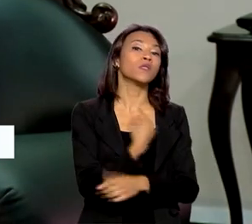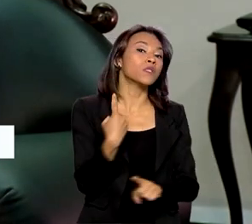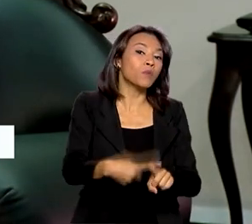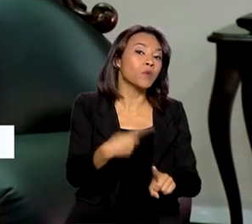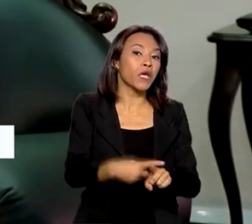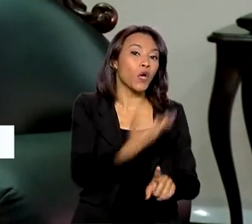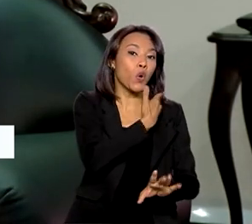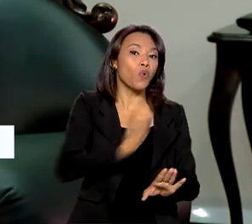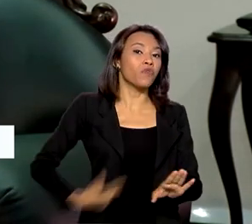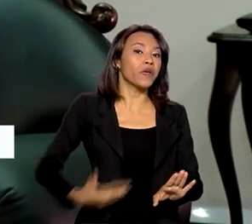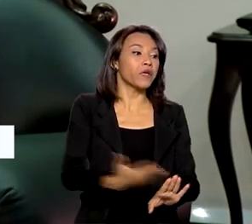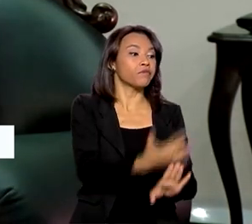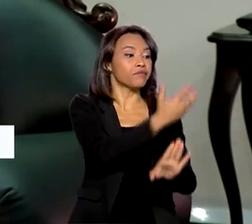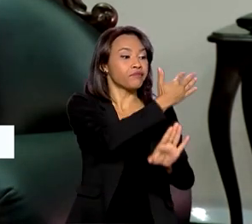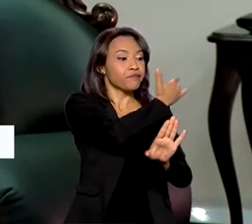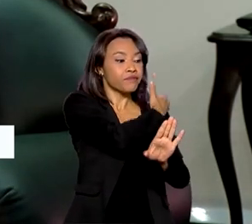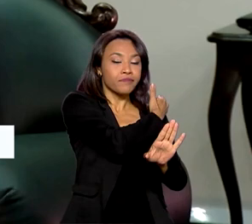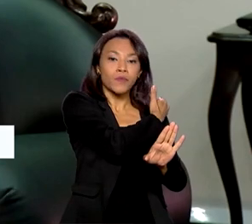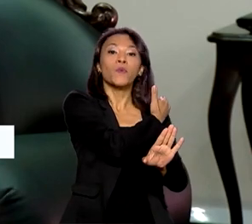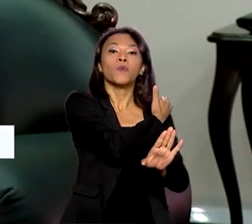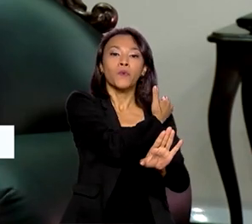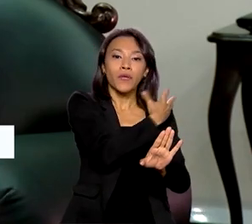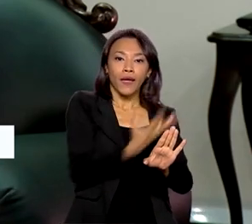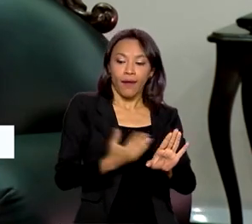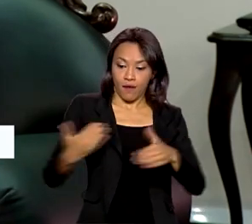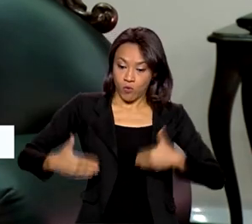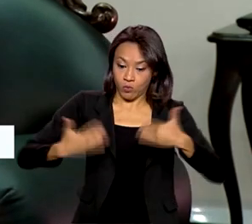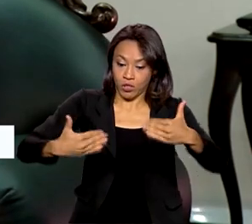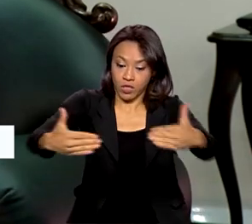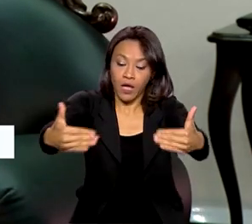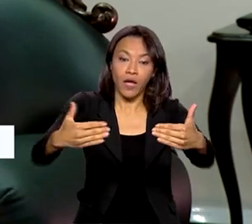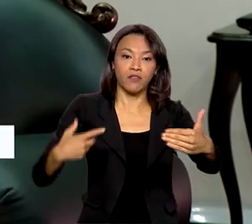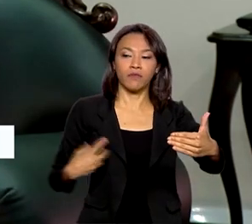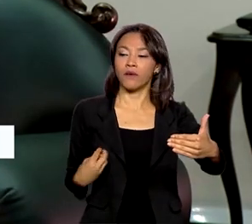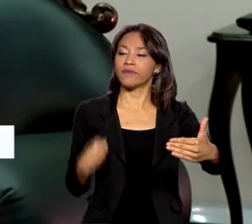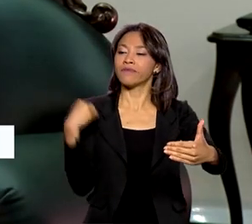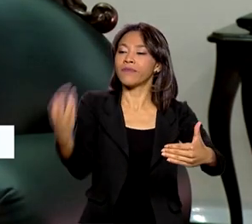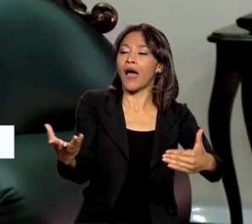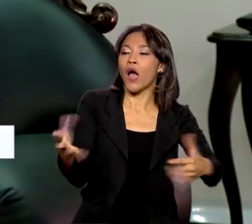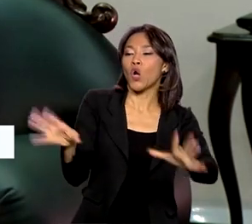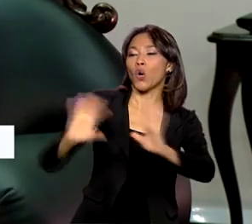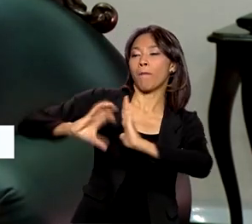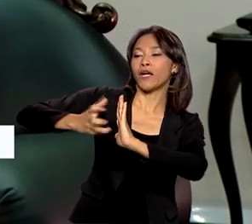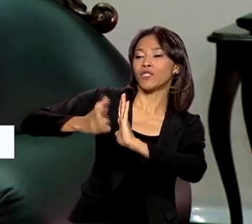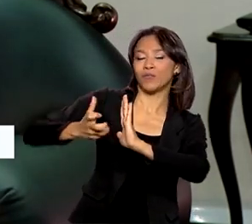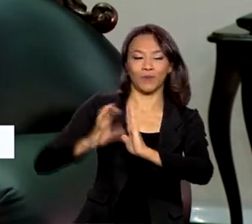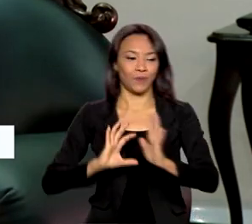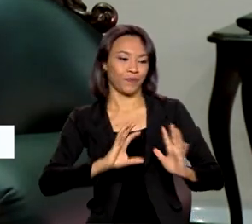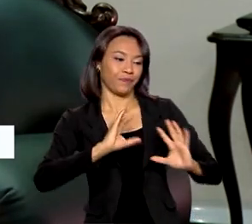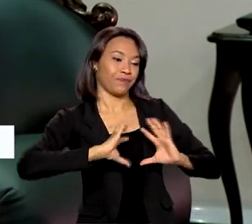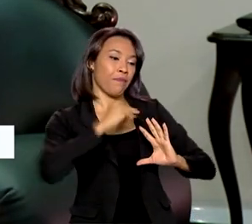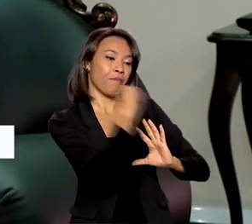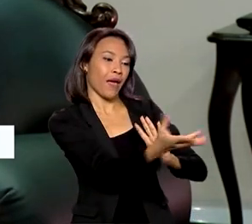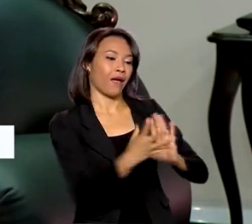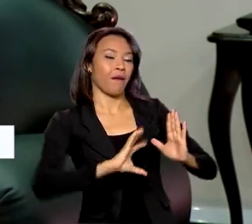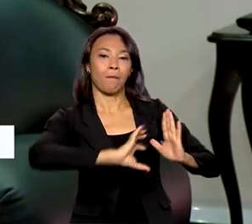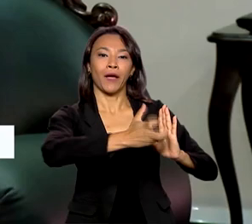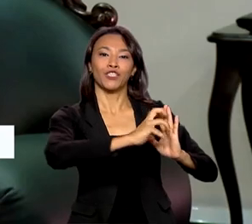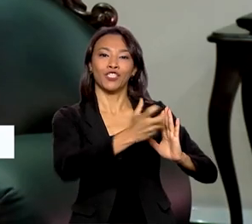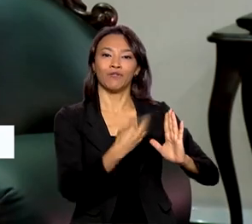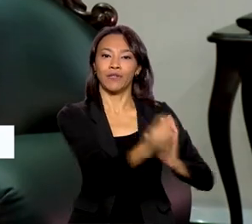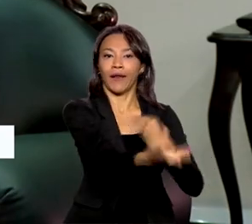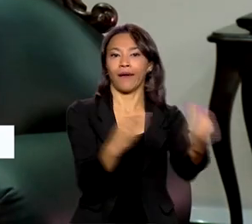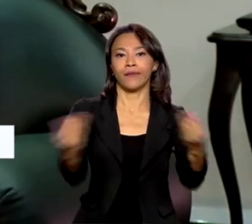governos anteriores lotearam a Esplanada lotearam os Ministérios entregaram para partidos políticos entregaram para não técnicos